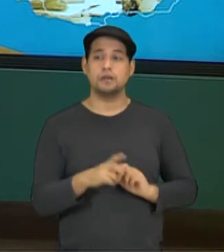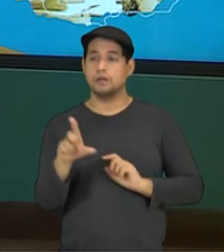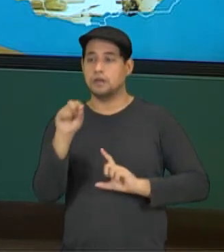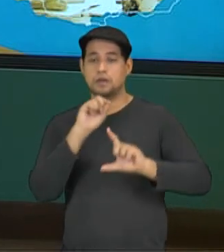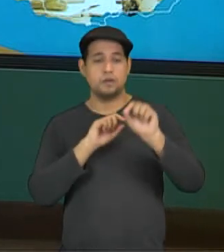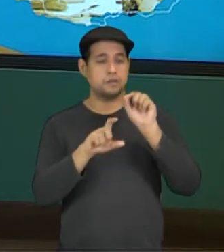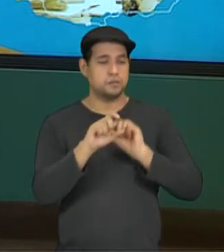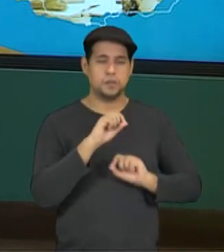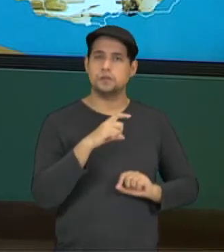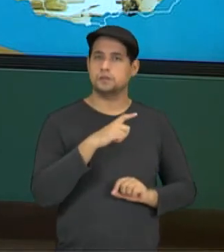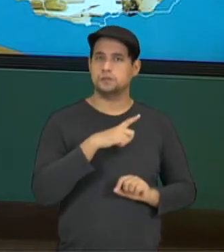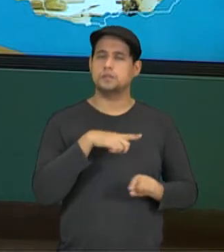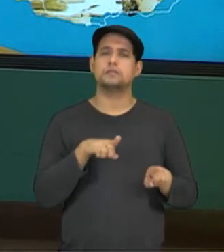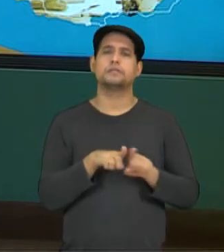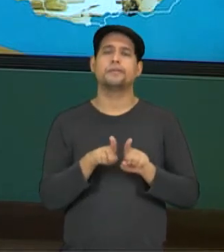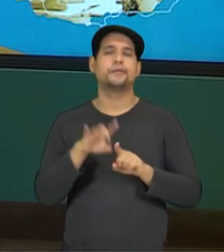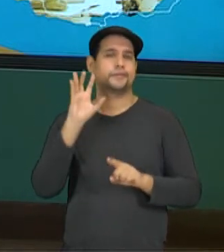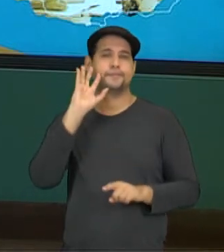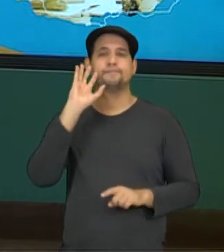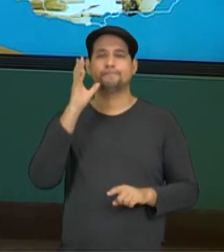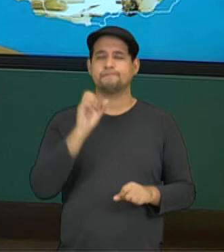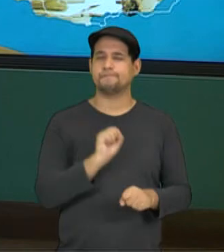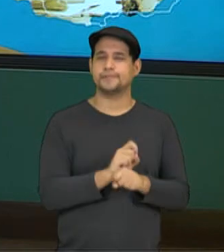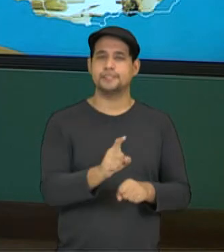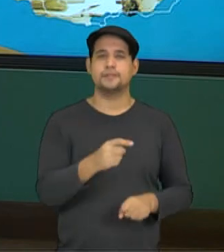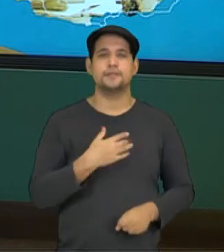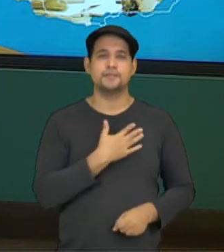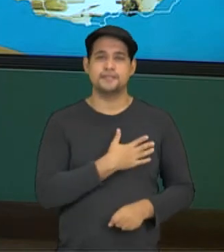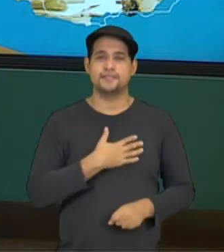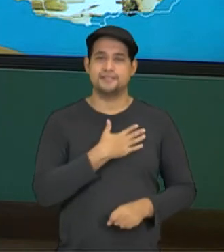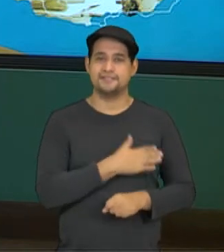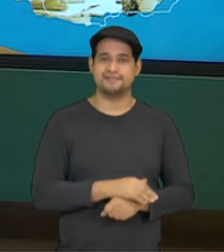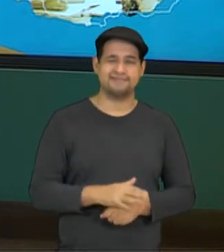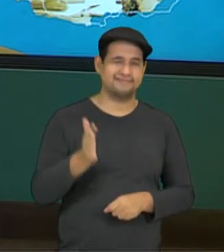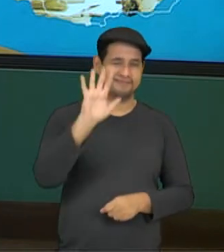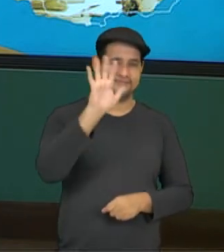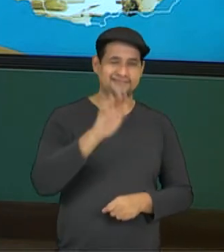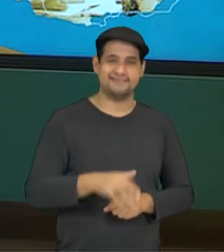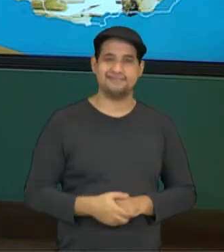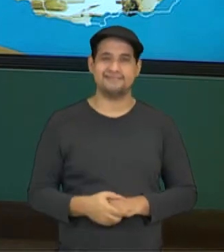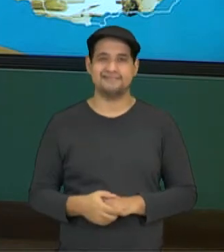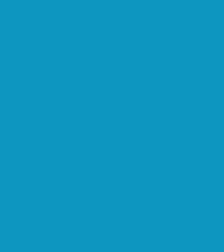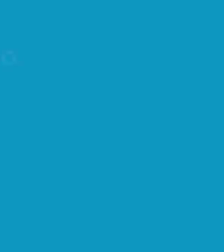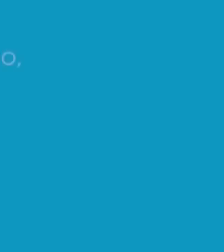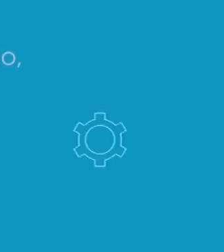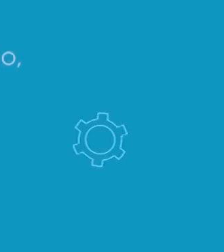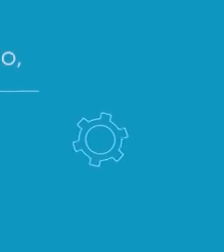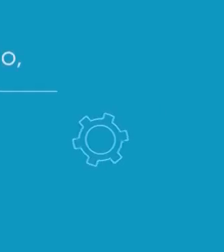escolhas pessoais e consequências. Espero que vocês tenham gostado. Até breve.